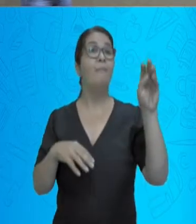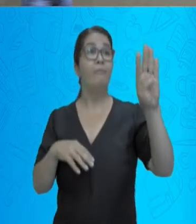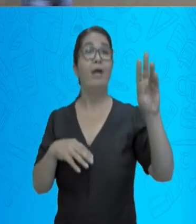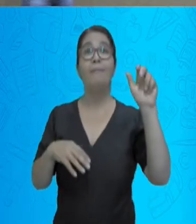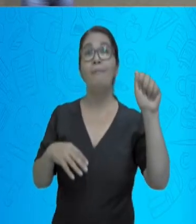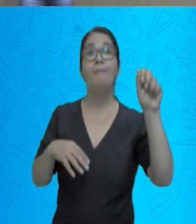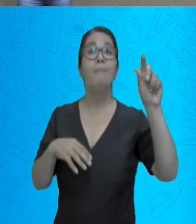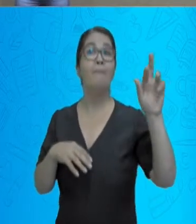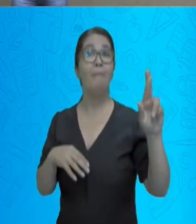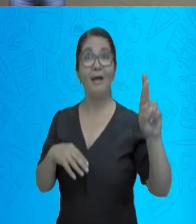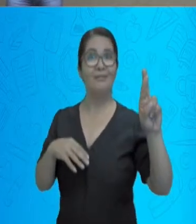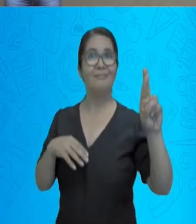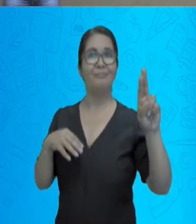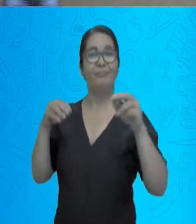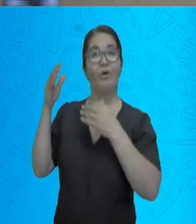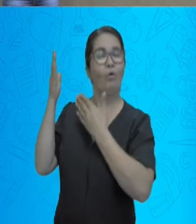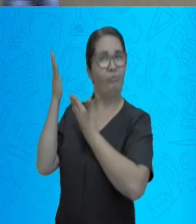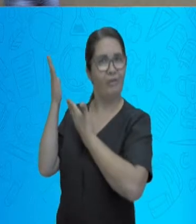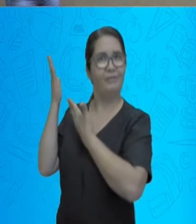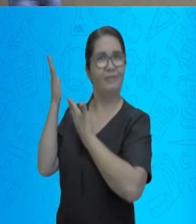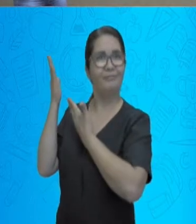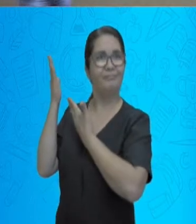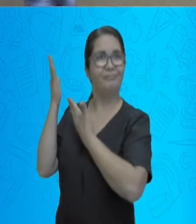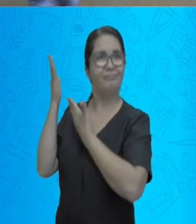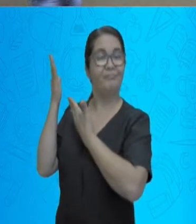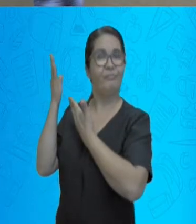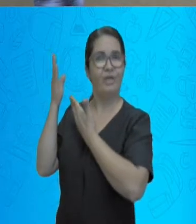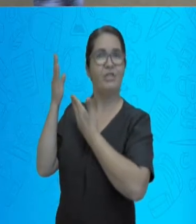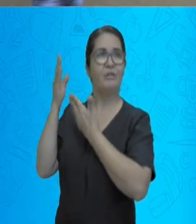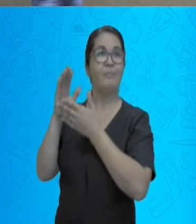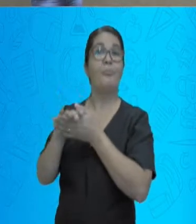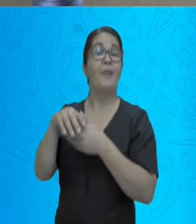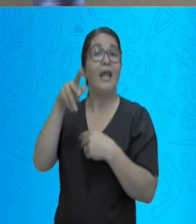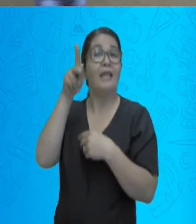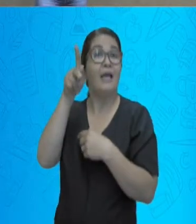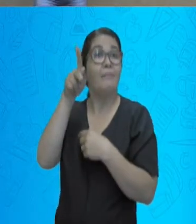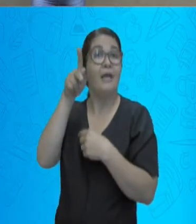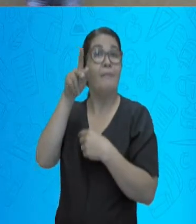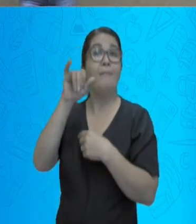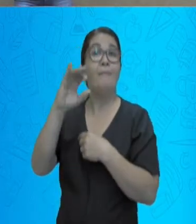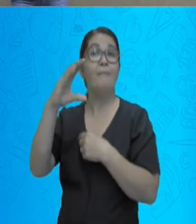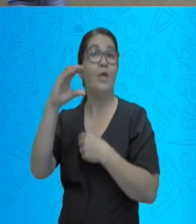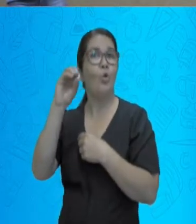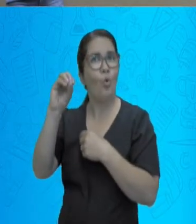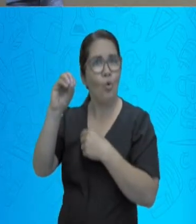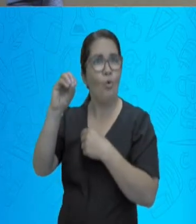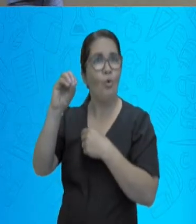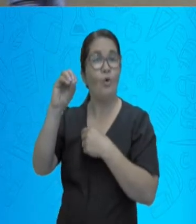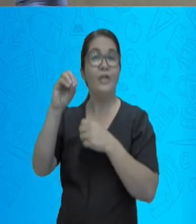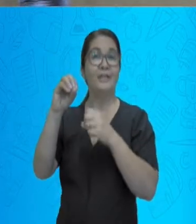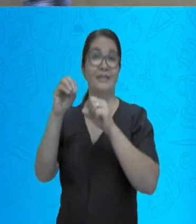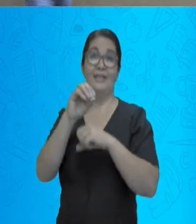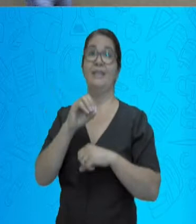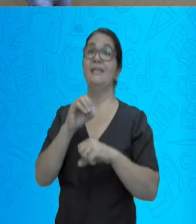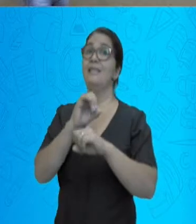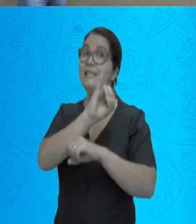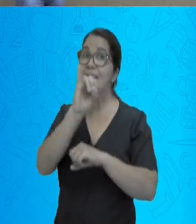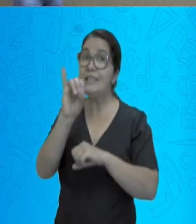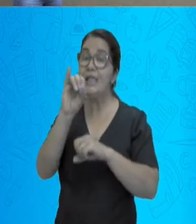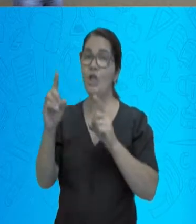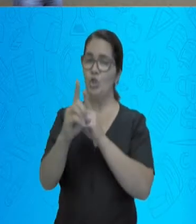Outra palavra, pico. Se eu trocar a letra P, eu formo bico. Olha lá.